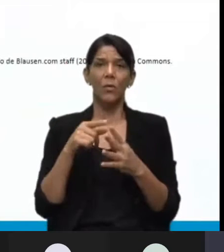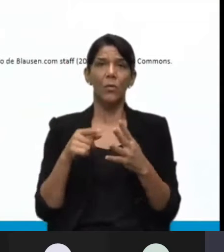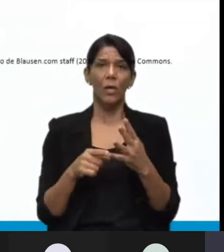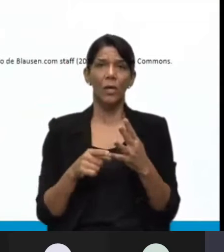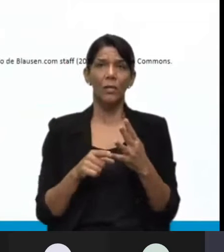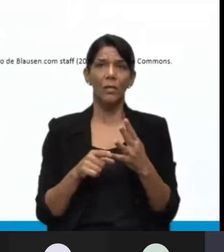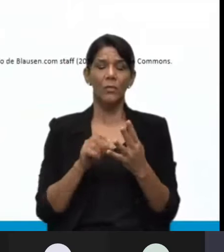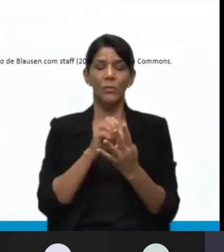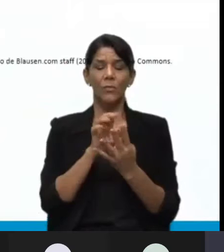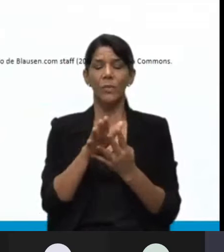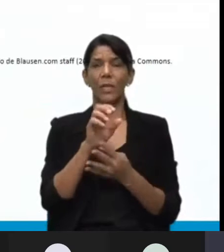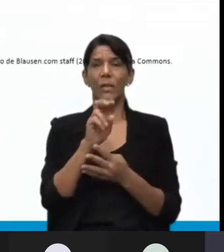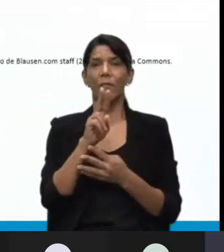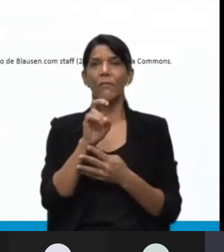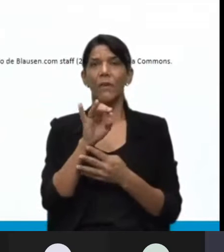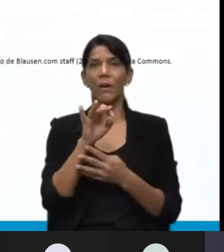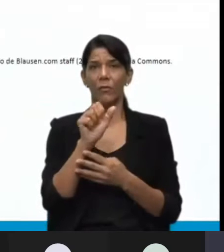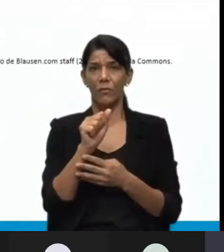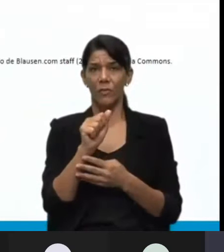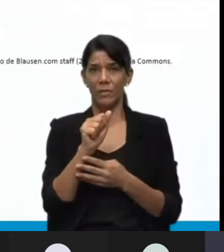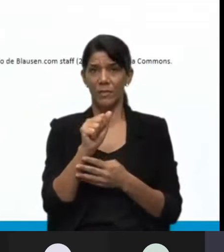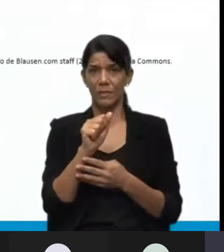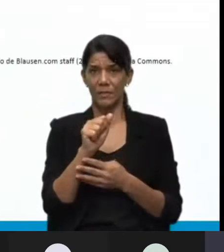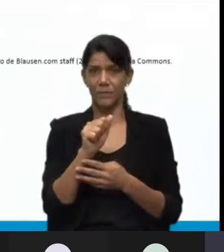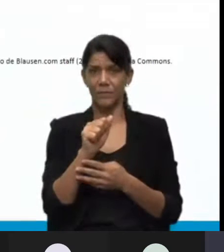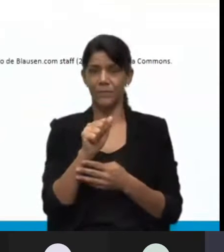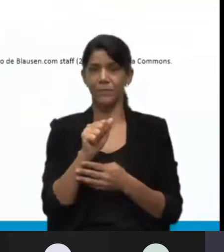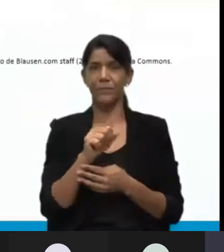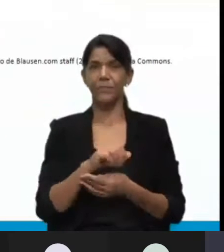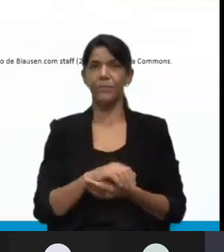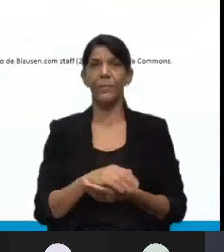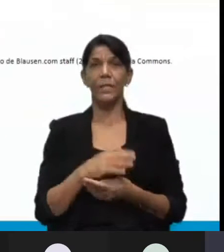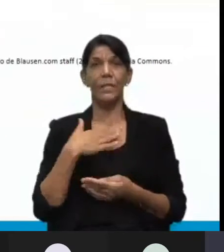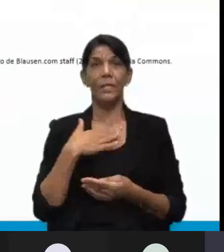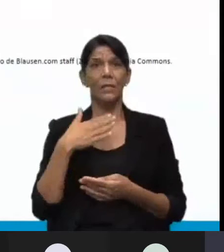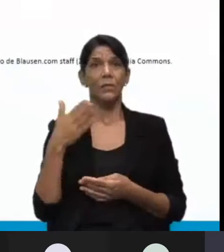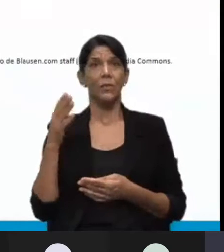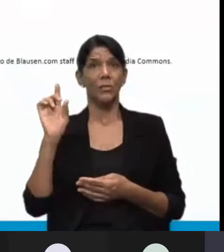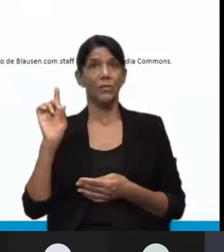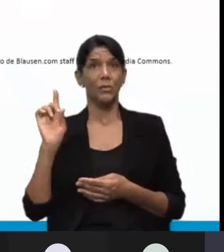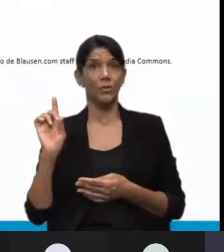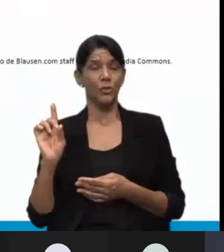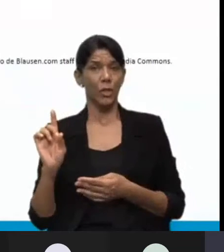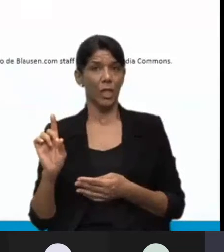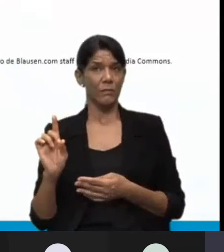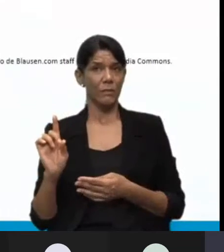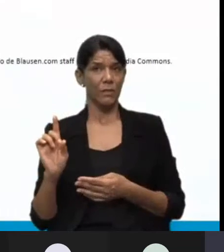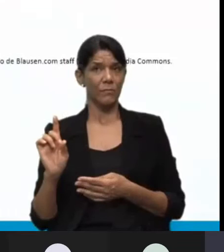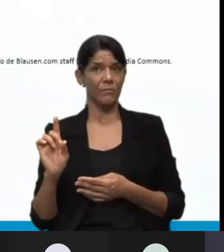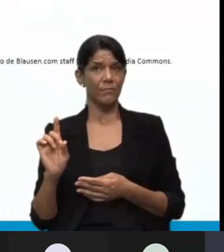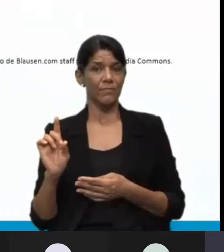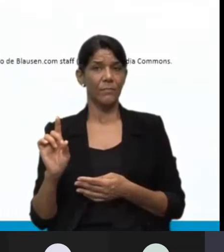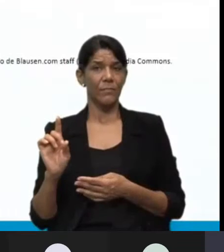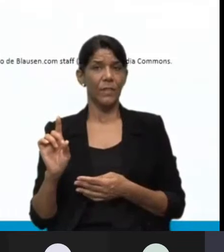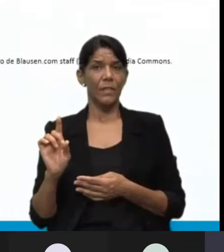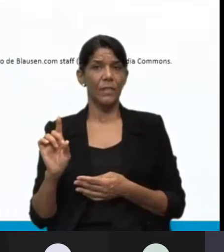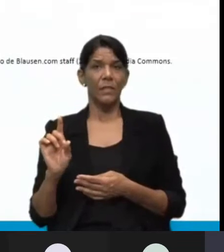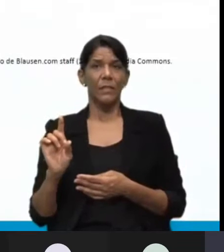4 válvulas. A válvula atrioventricular direita, ou antigamente ela era muito chamada